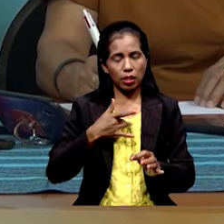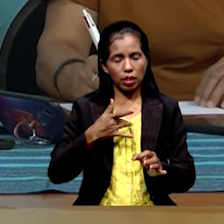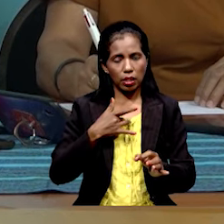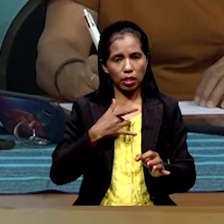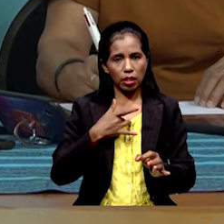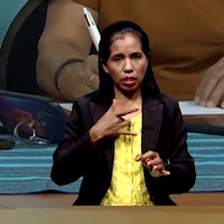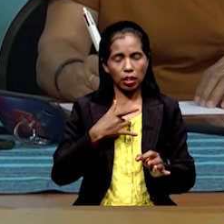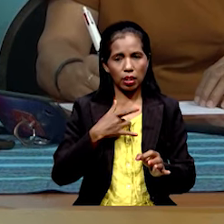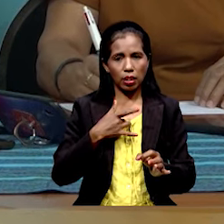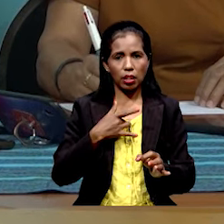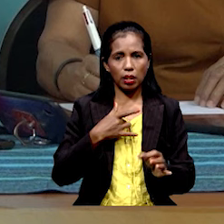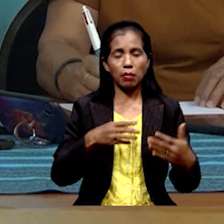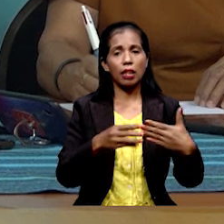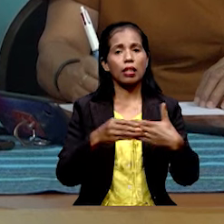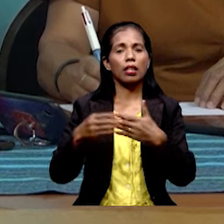tling